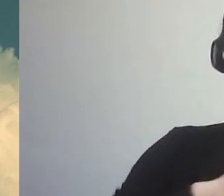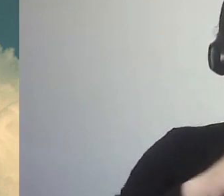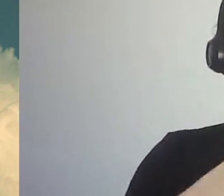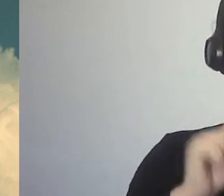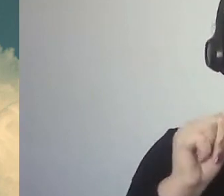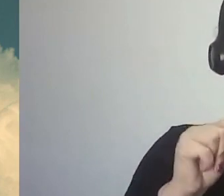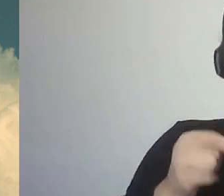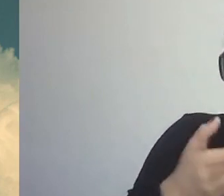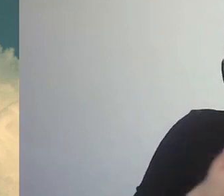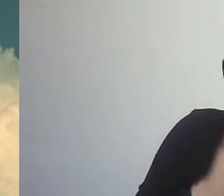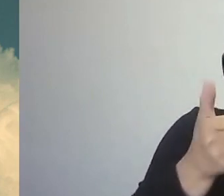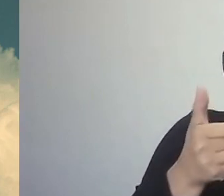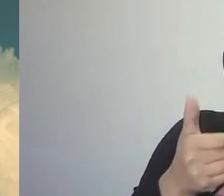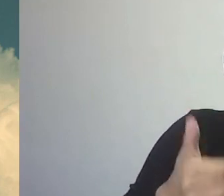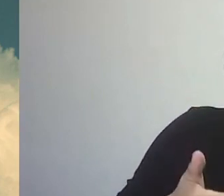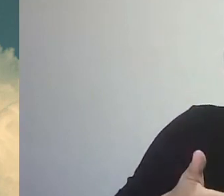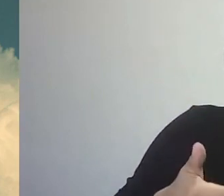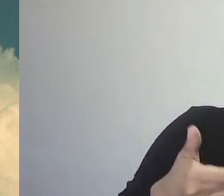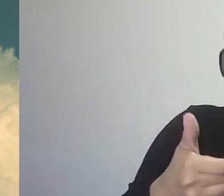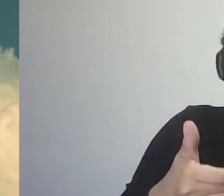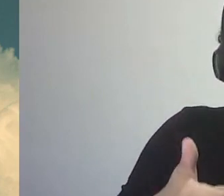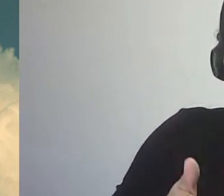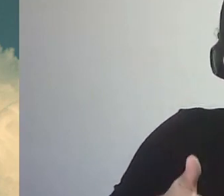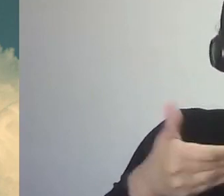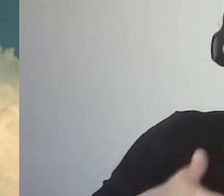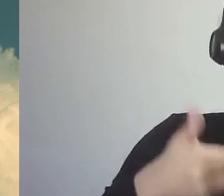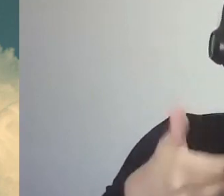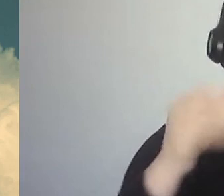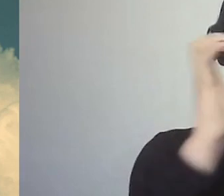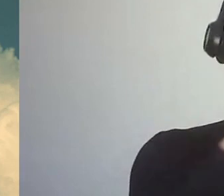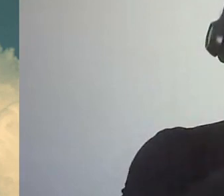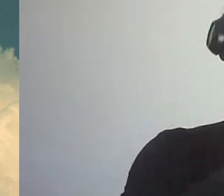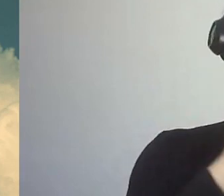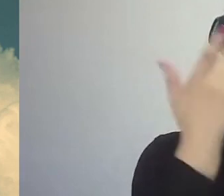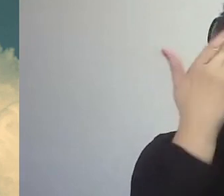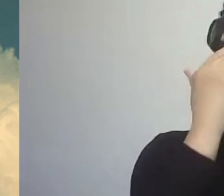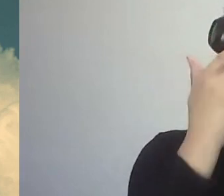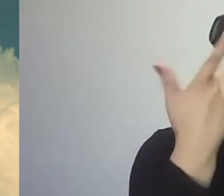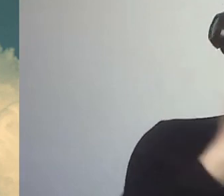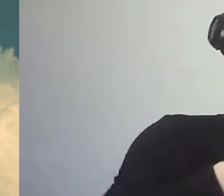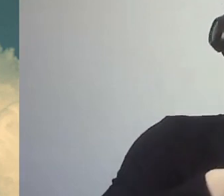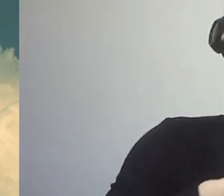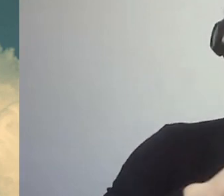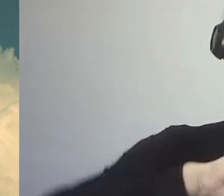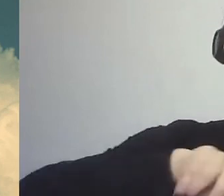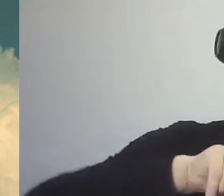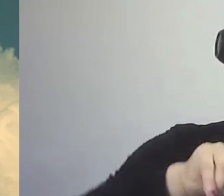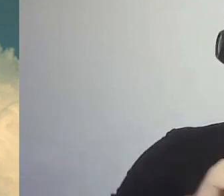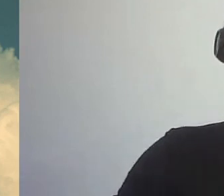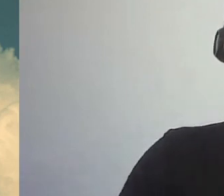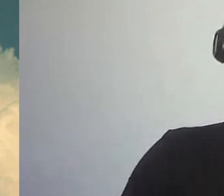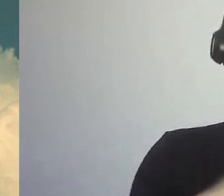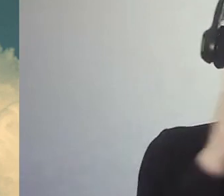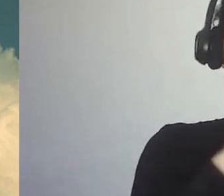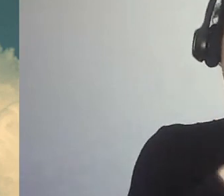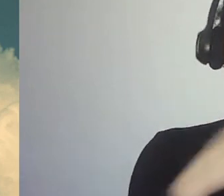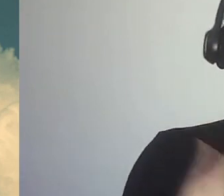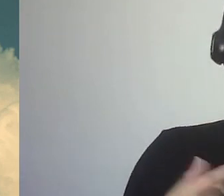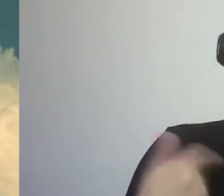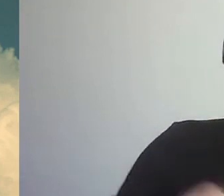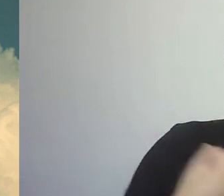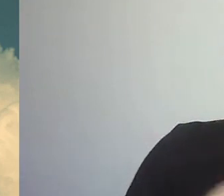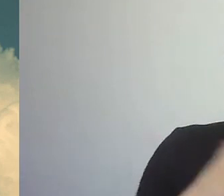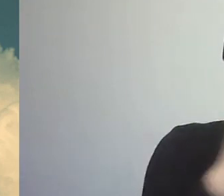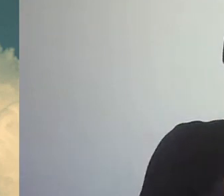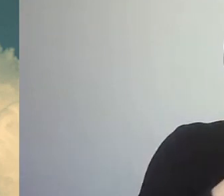ter um número mais com uma médica atrás da Qual o time precisa e correr a chegar aí como se fosse um atestado